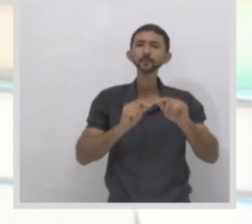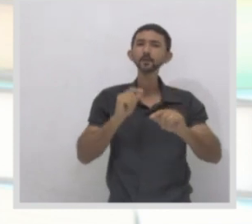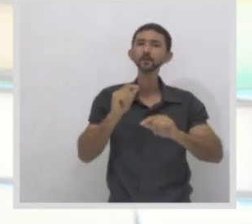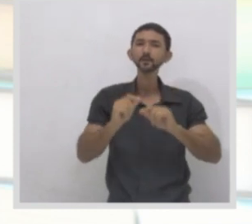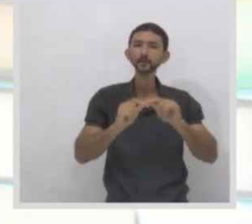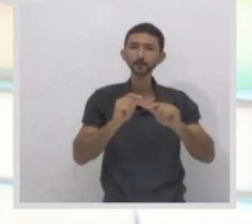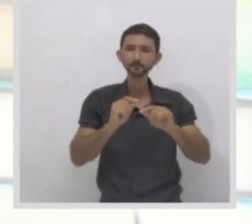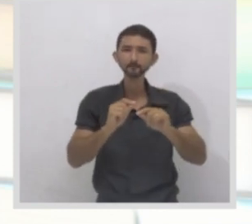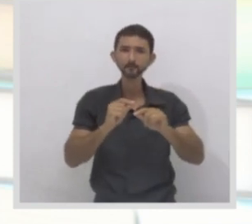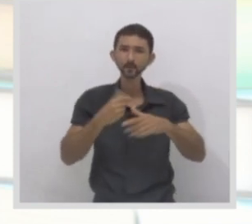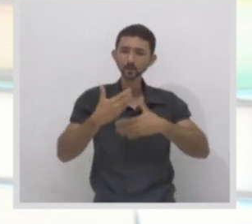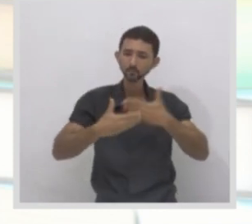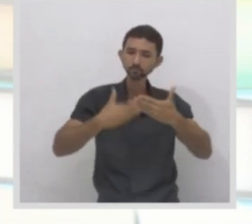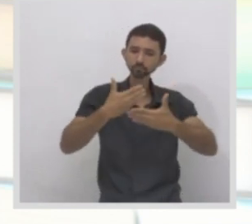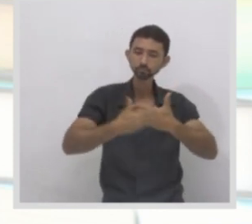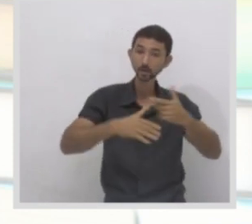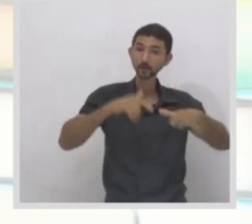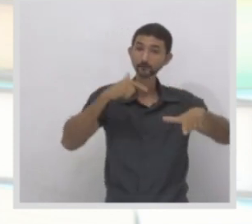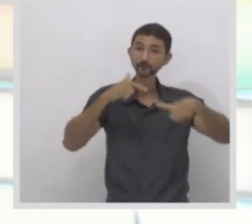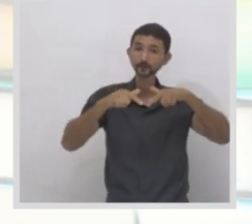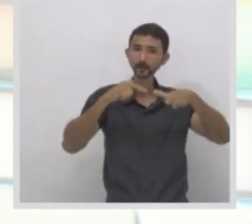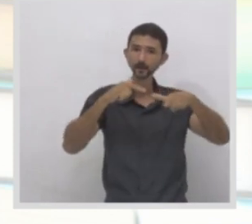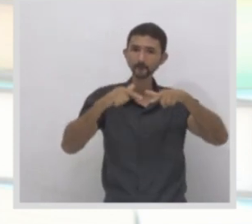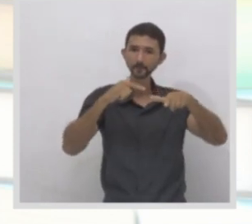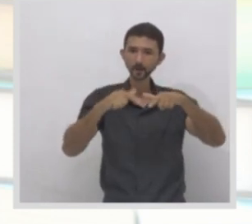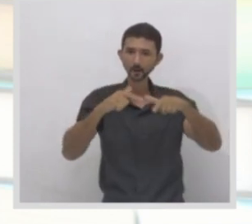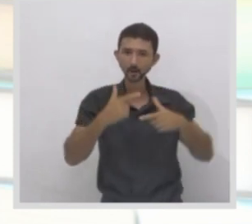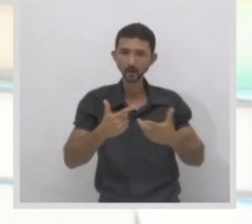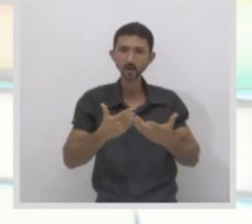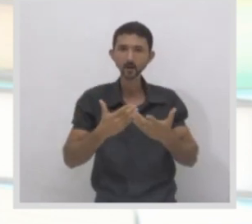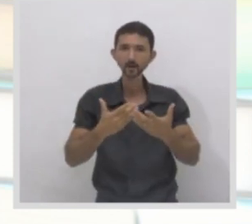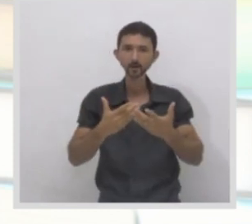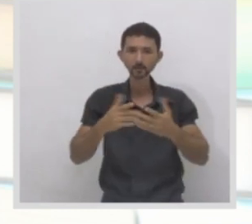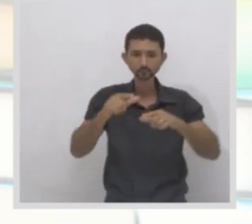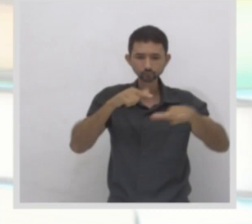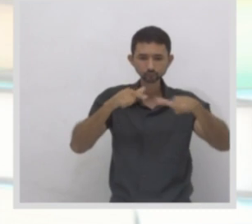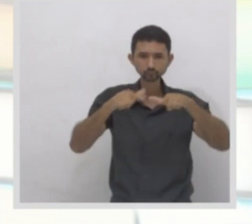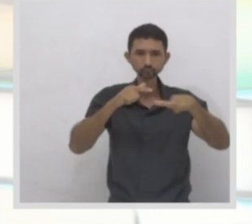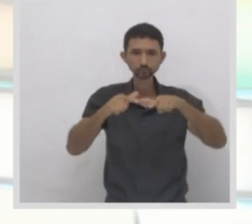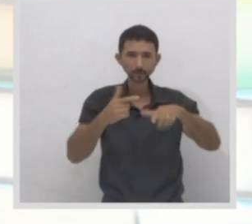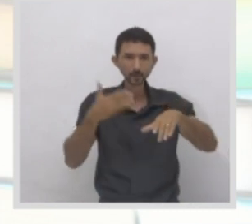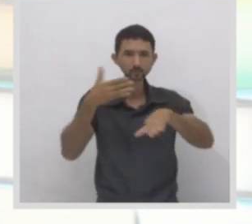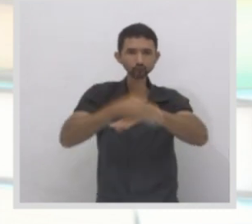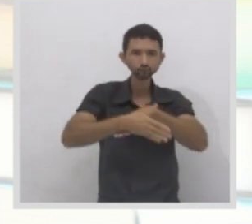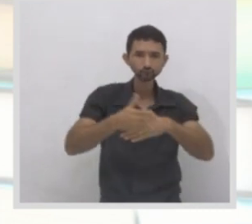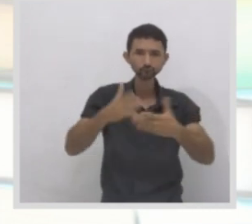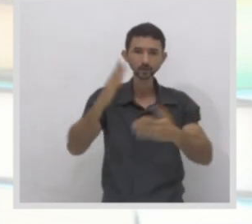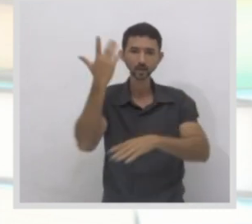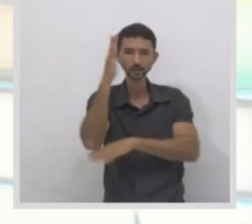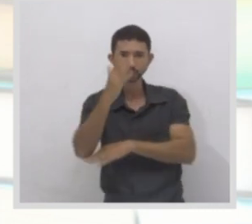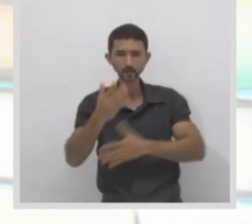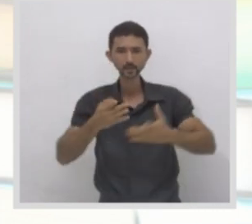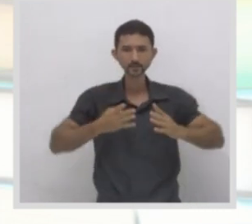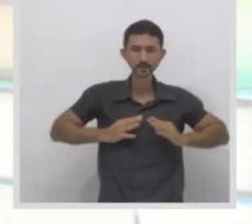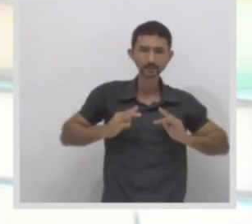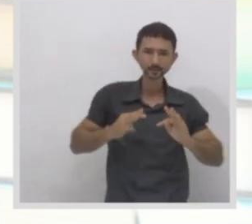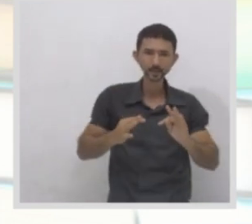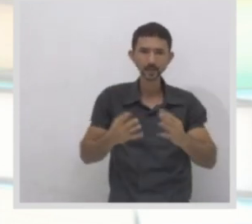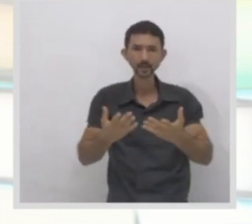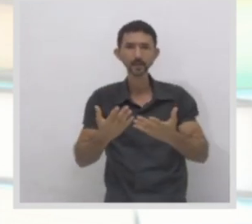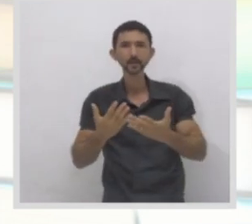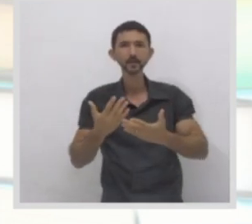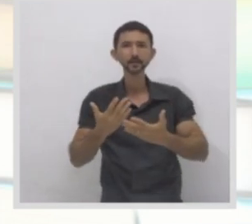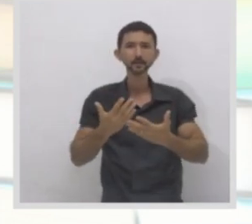se dá por meio do trabalho, né? É o trabalho que instrumentaliza essa ação do homem, né? A técnica, né? E aí